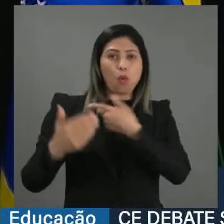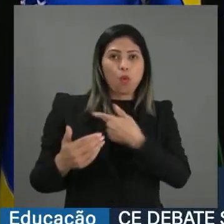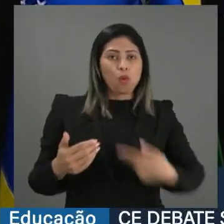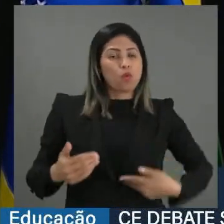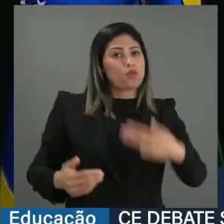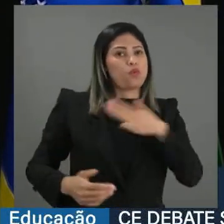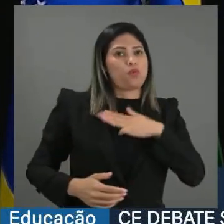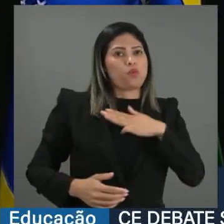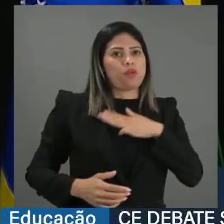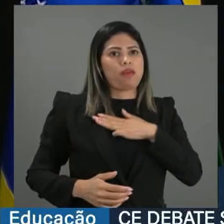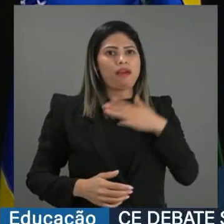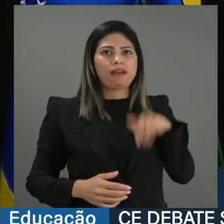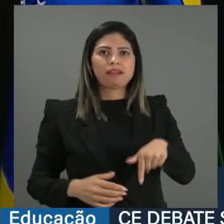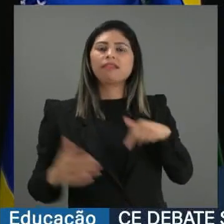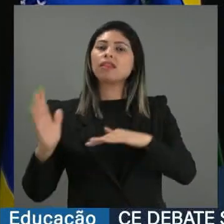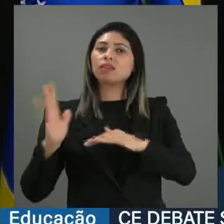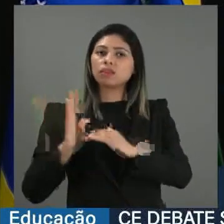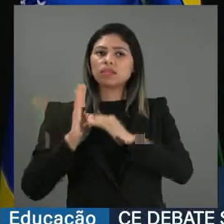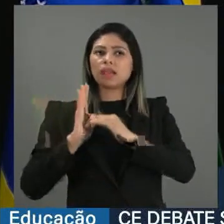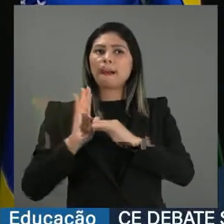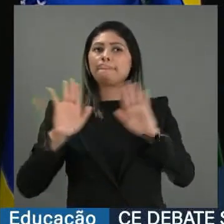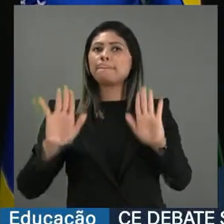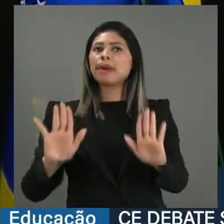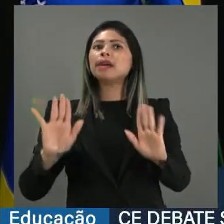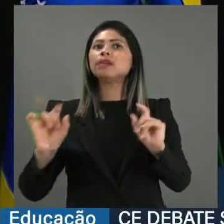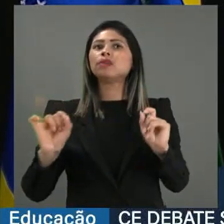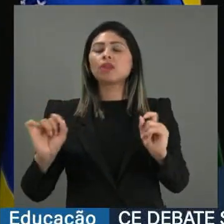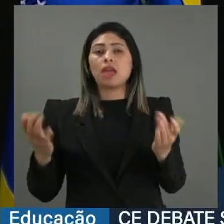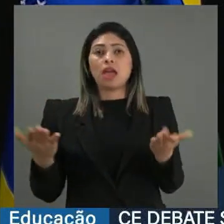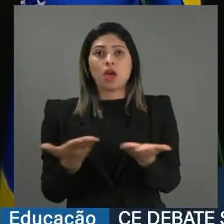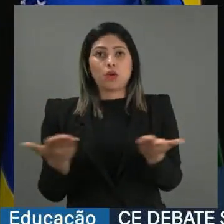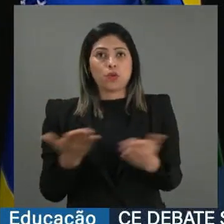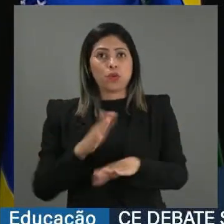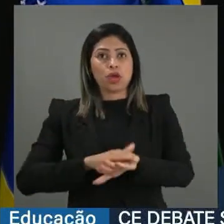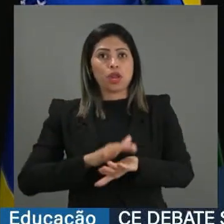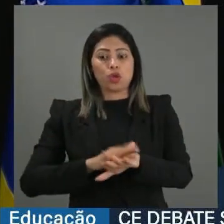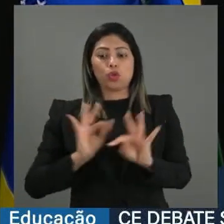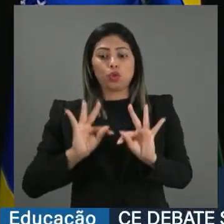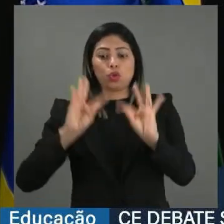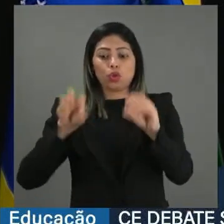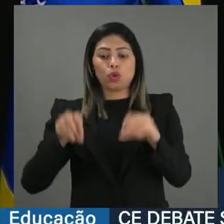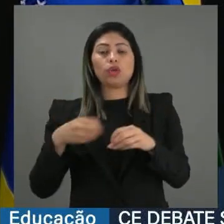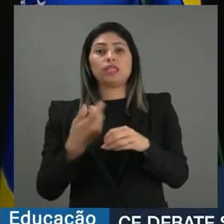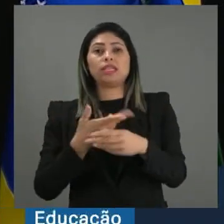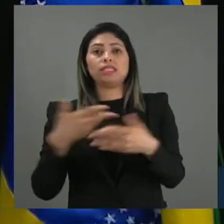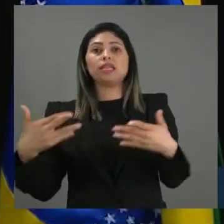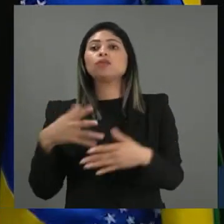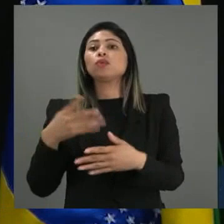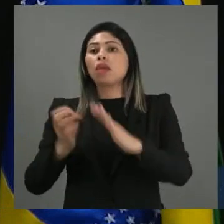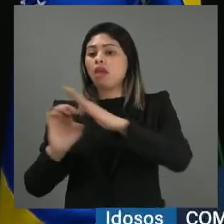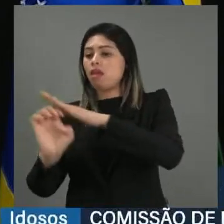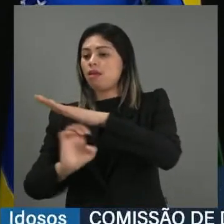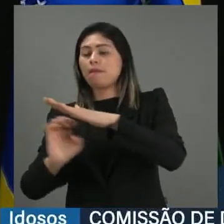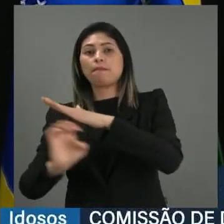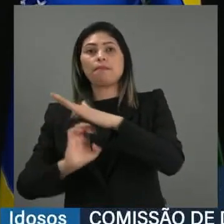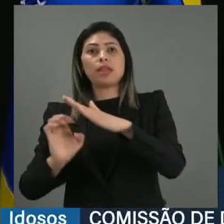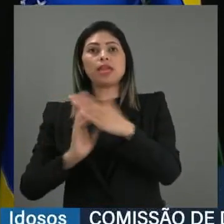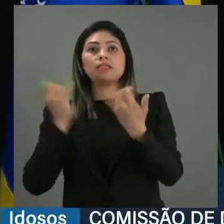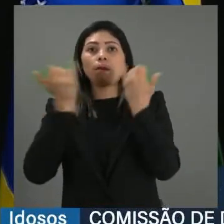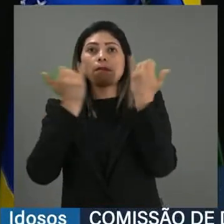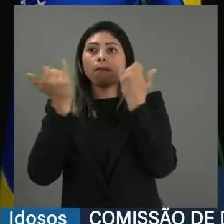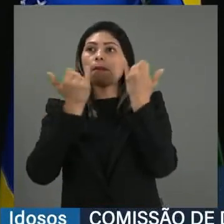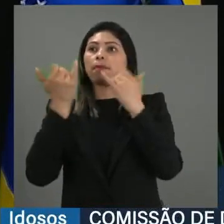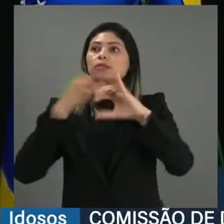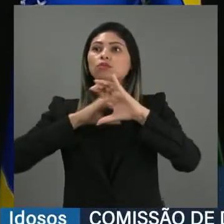Mas, senhor presidente, a partir de agora, toda empresa jornalística de